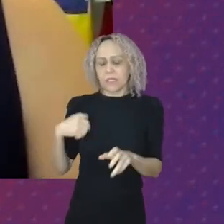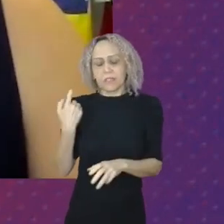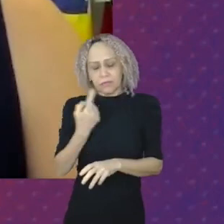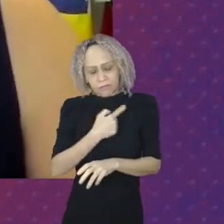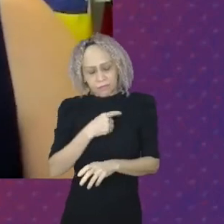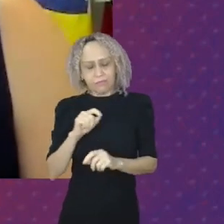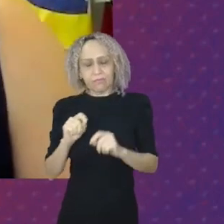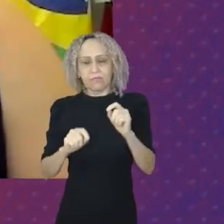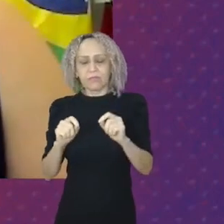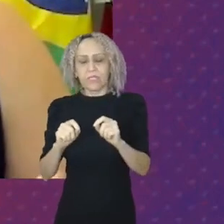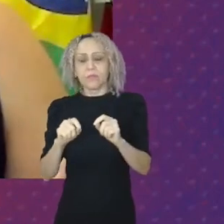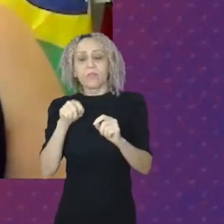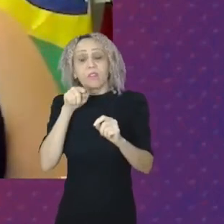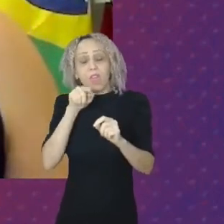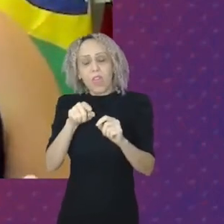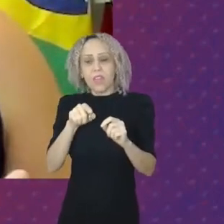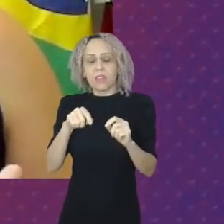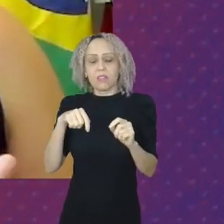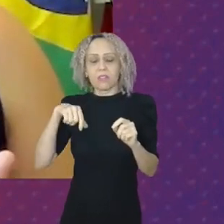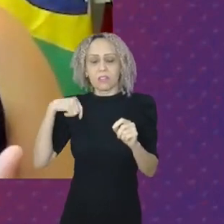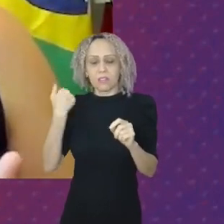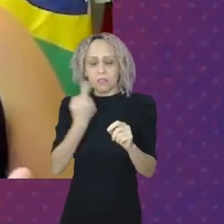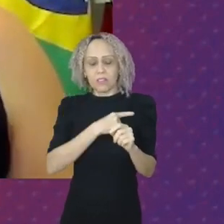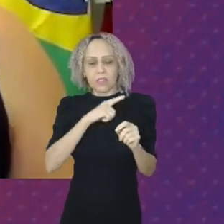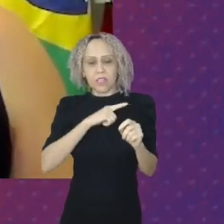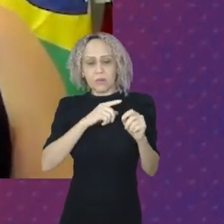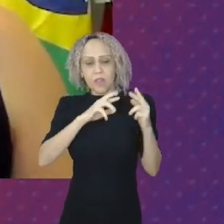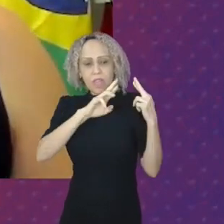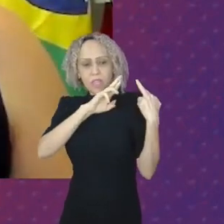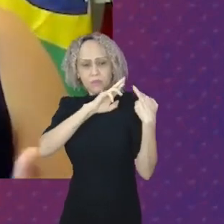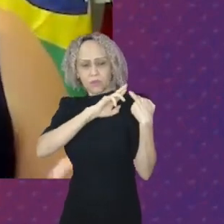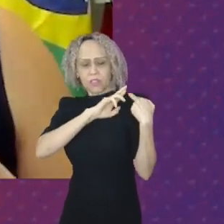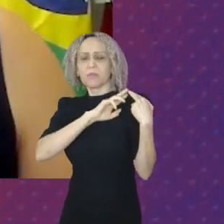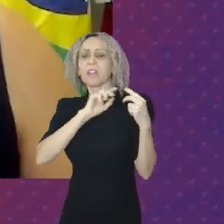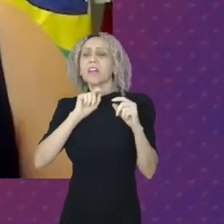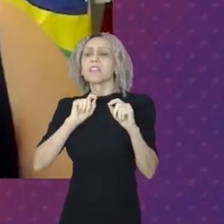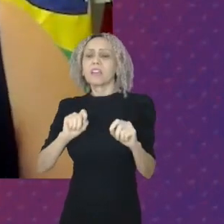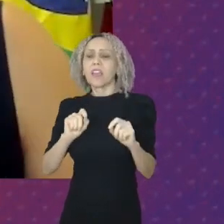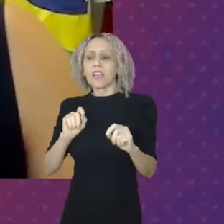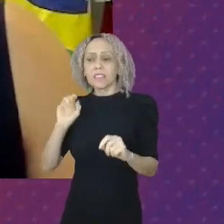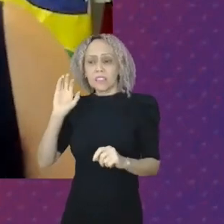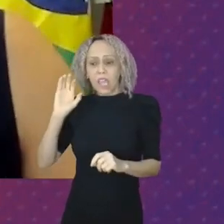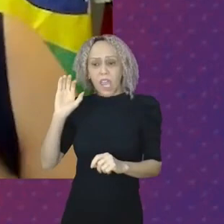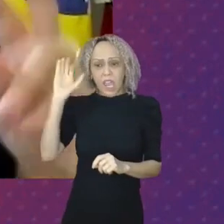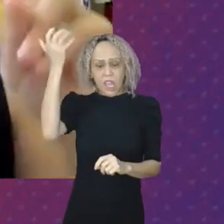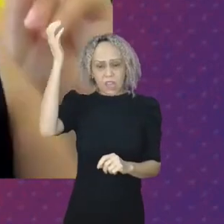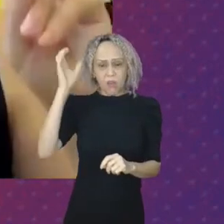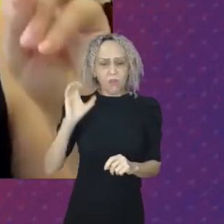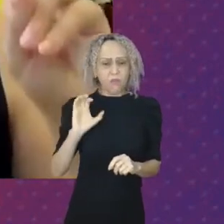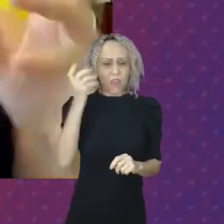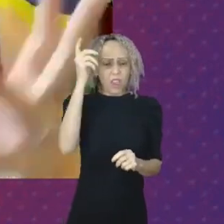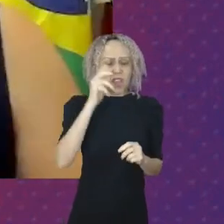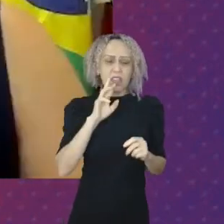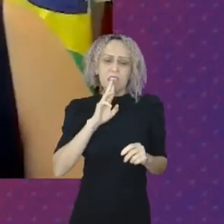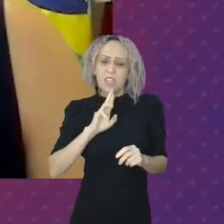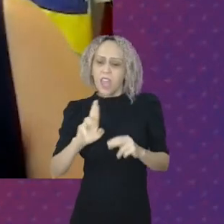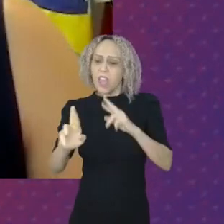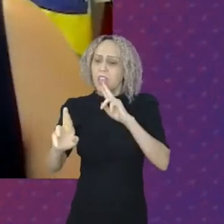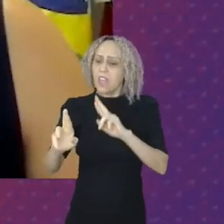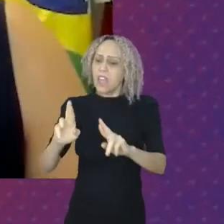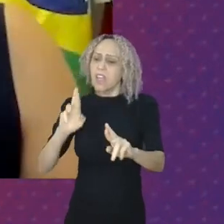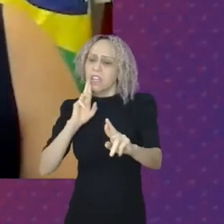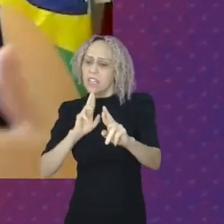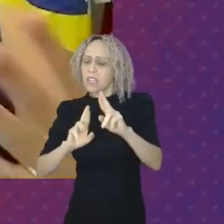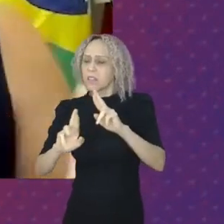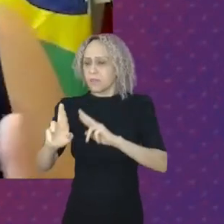a responsabilidade de dar respostas a tudo aquilo que diz respeito diretamente às mulheres, aos temas de